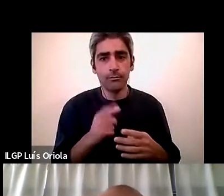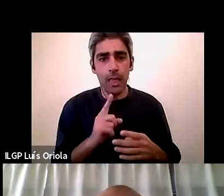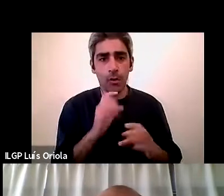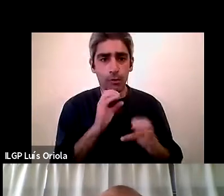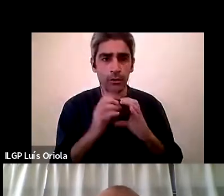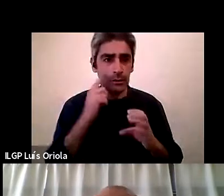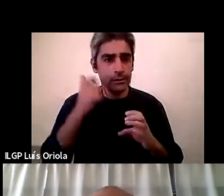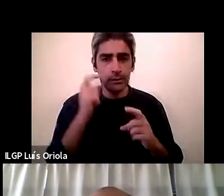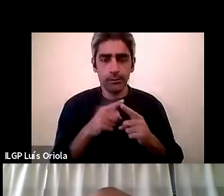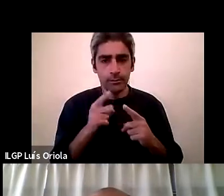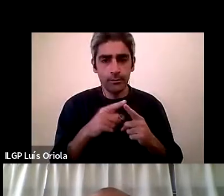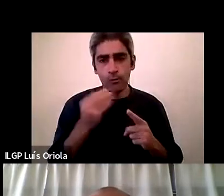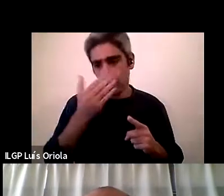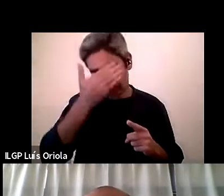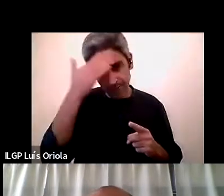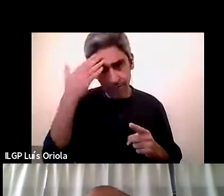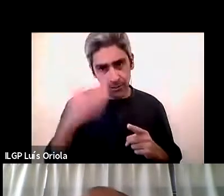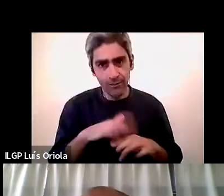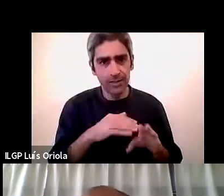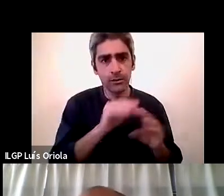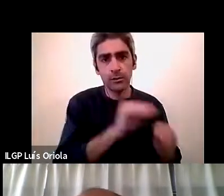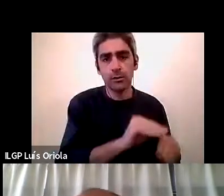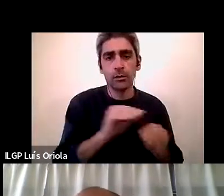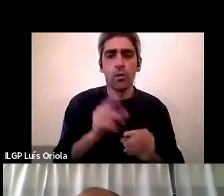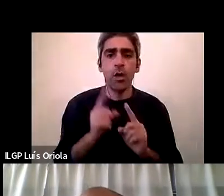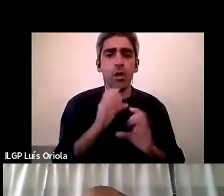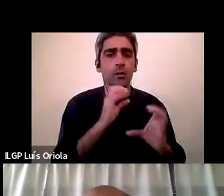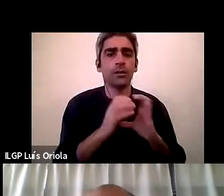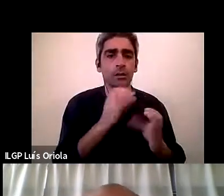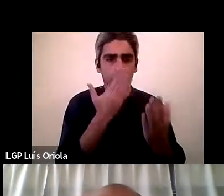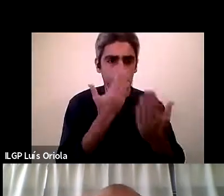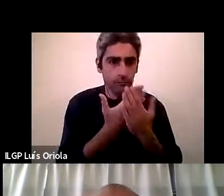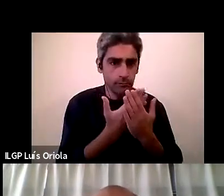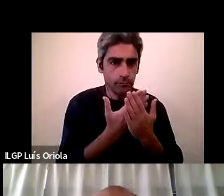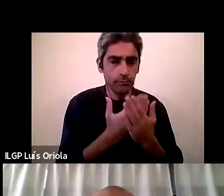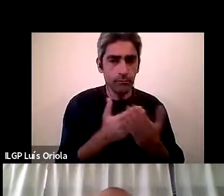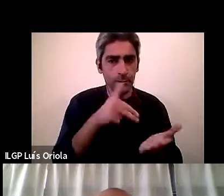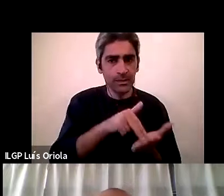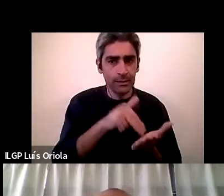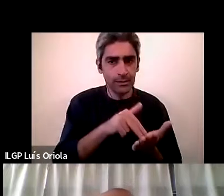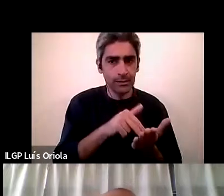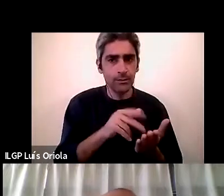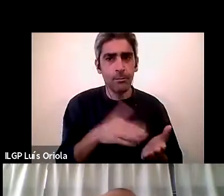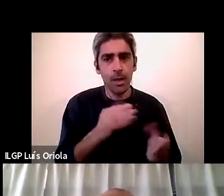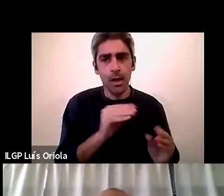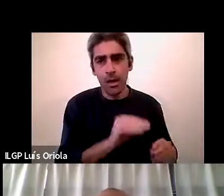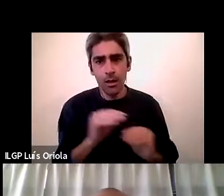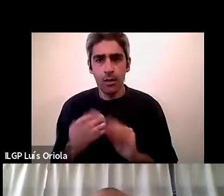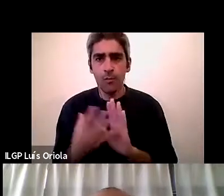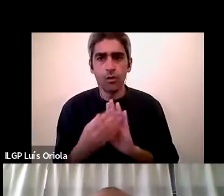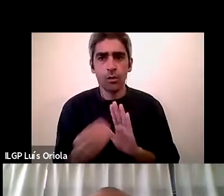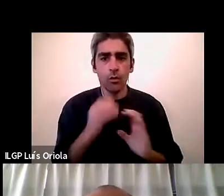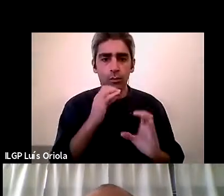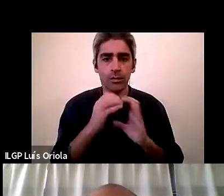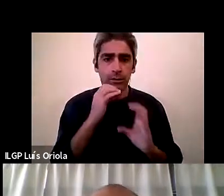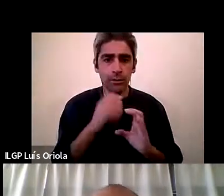comunicação. É muito difícil fazermos transposição do que é a comunicação face a face, a comunicação presencial, para um modelo de